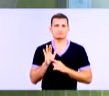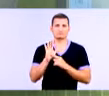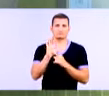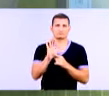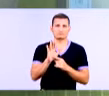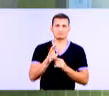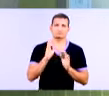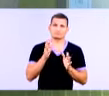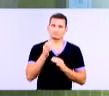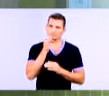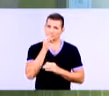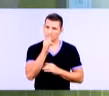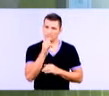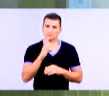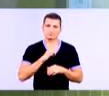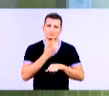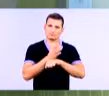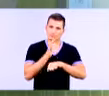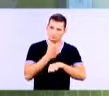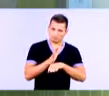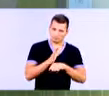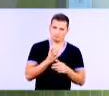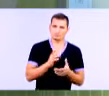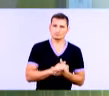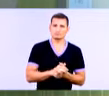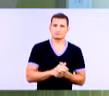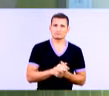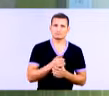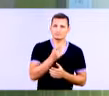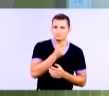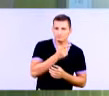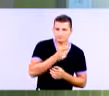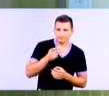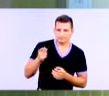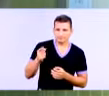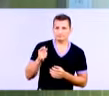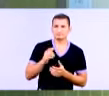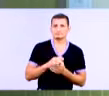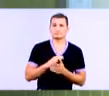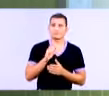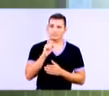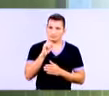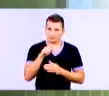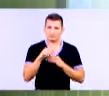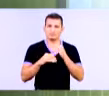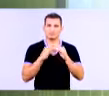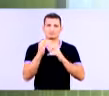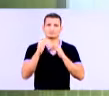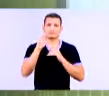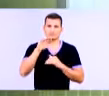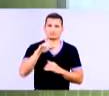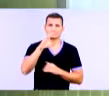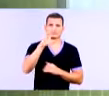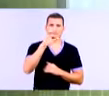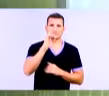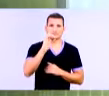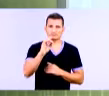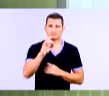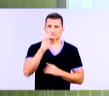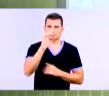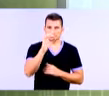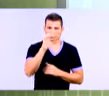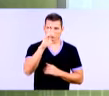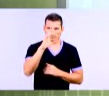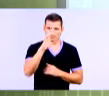Como eu já falei, já temos atividade de curta duração aí, já para desenvolver, já para codificar, por isso não esqueça de desenvolver o